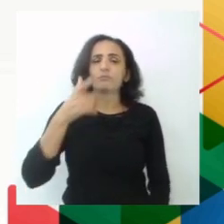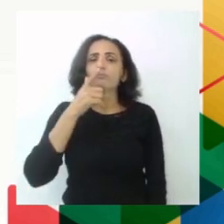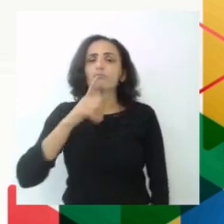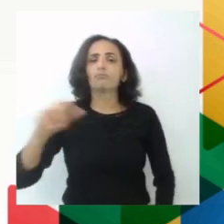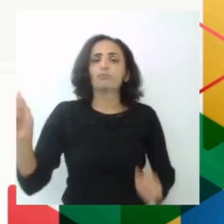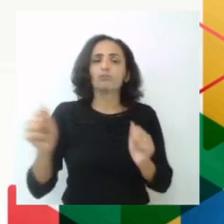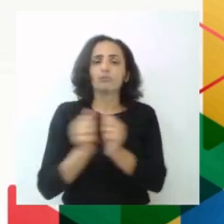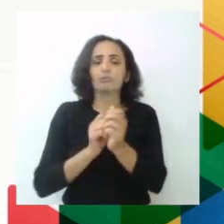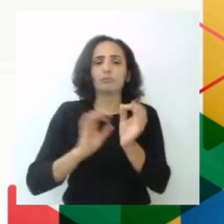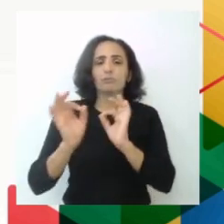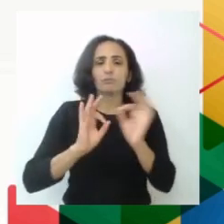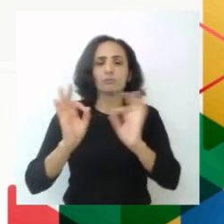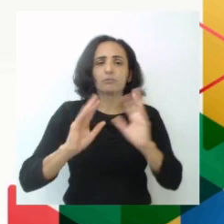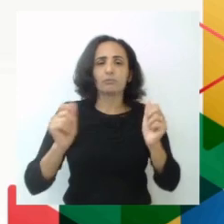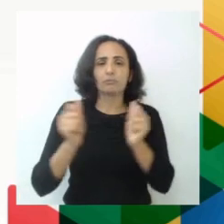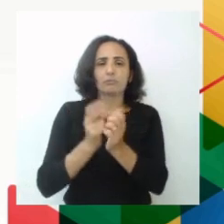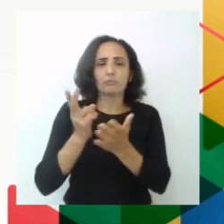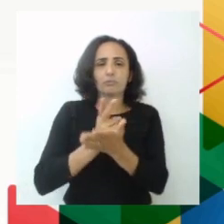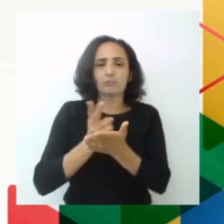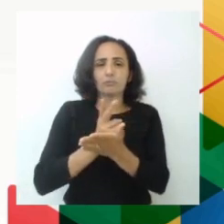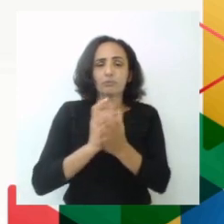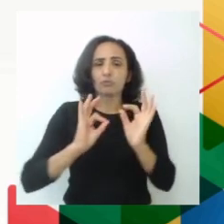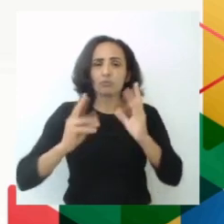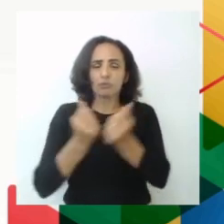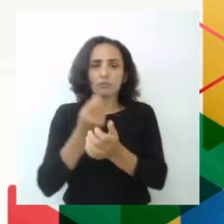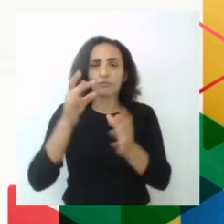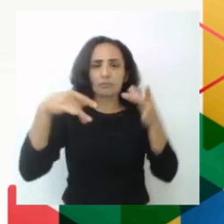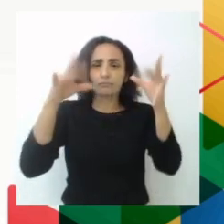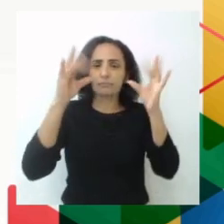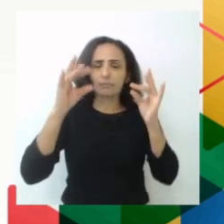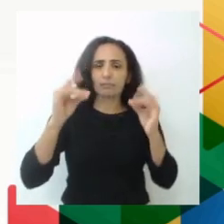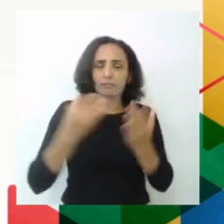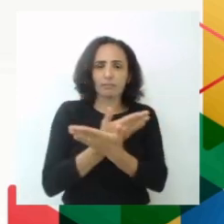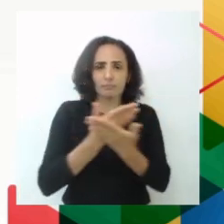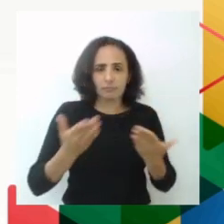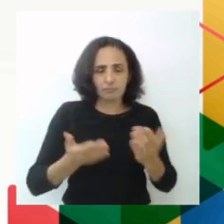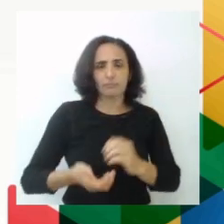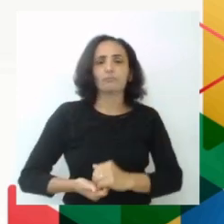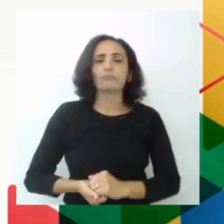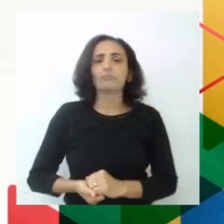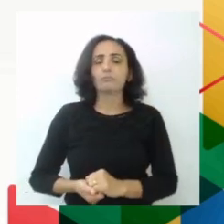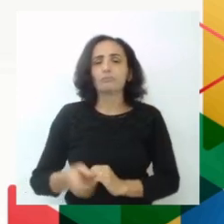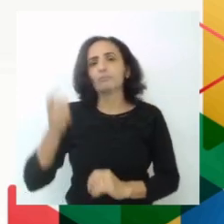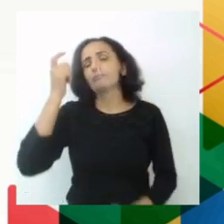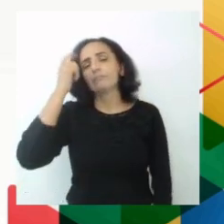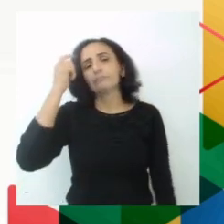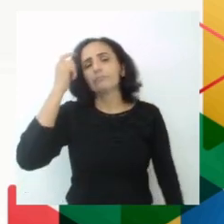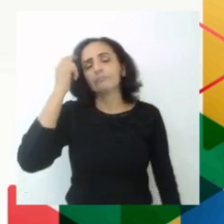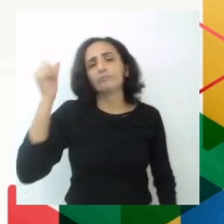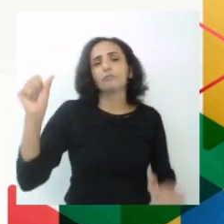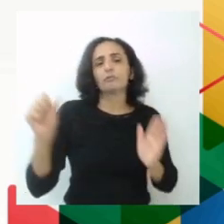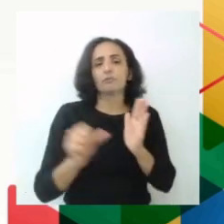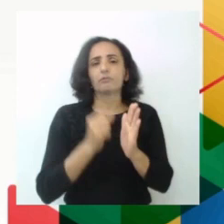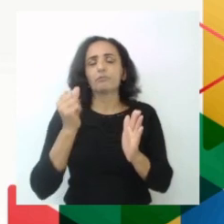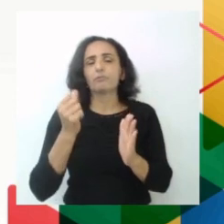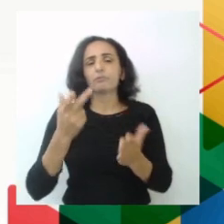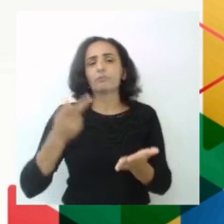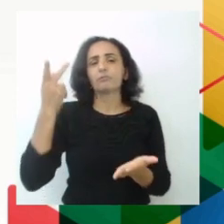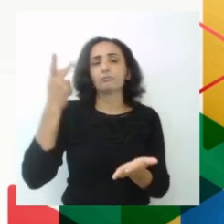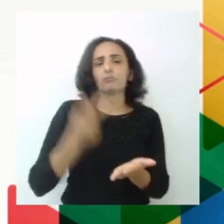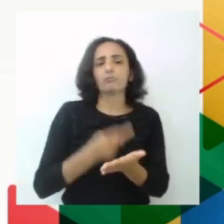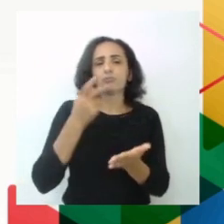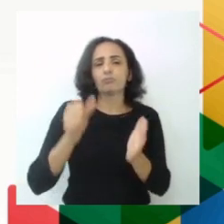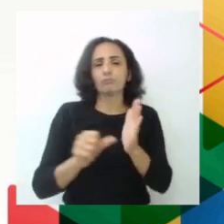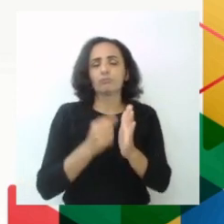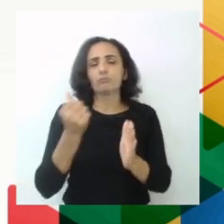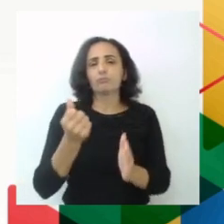fazer a escolha desse jeito aqui. Pense que na primeira situação, né, são